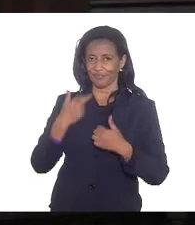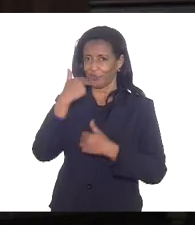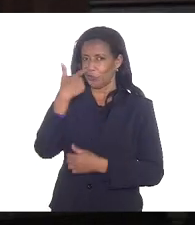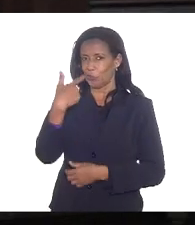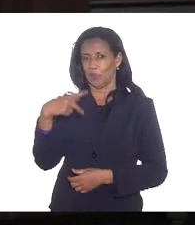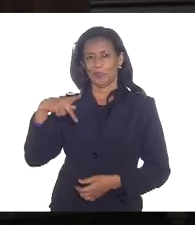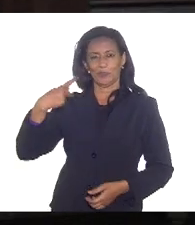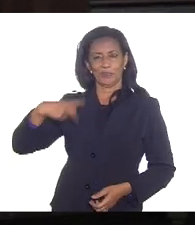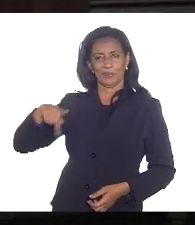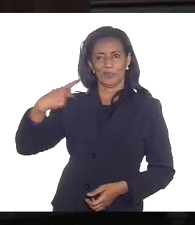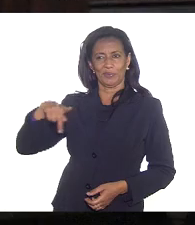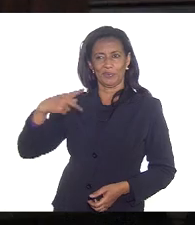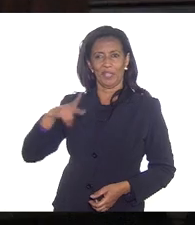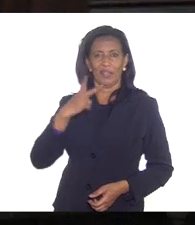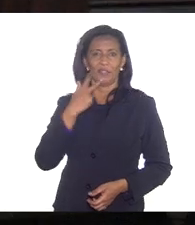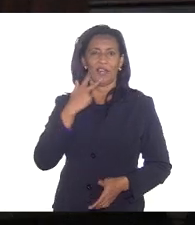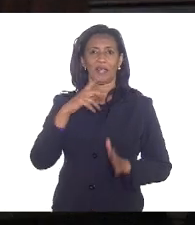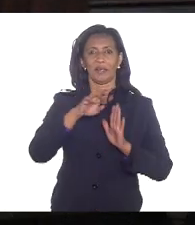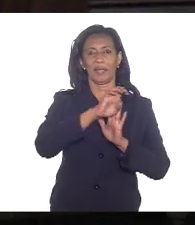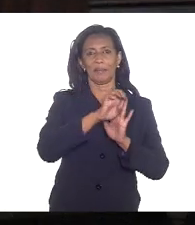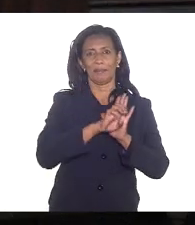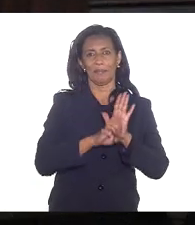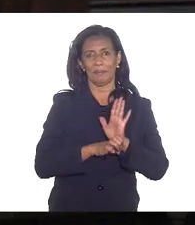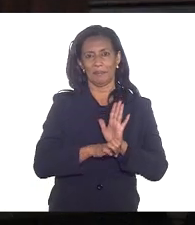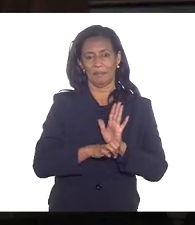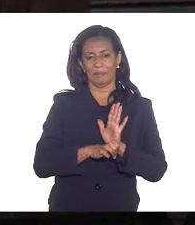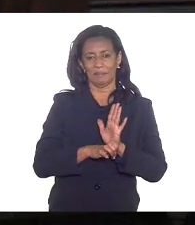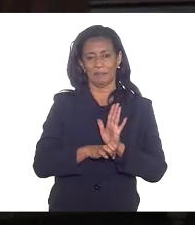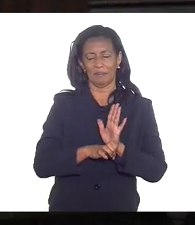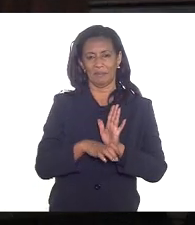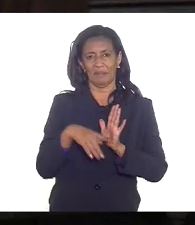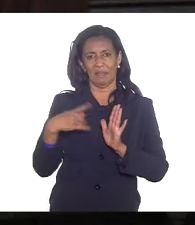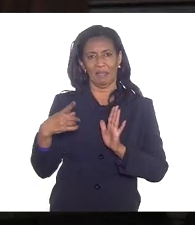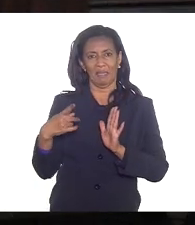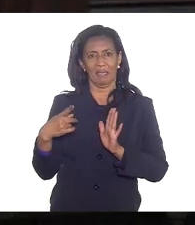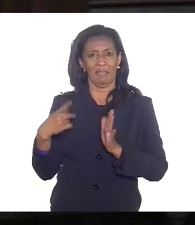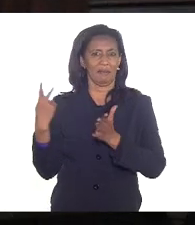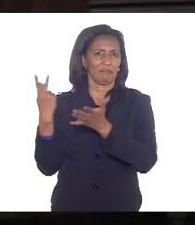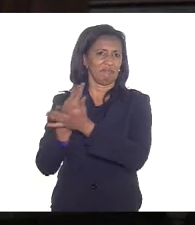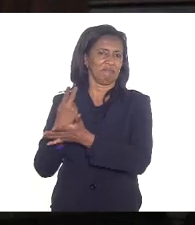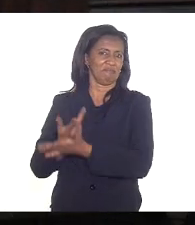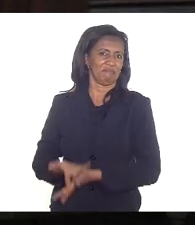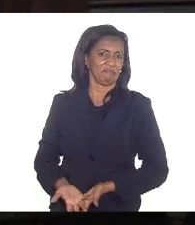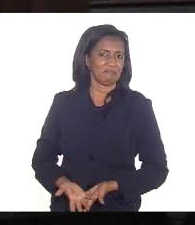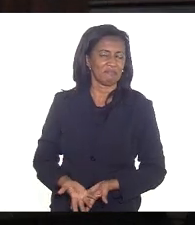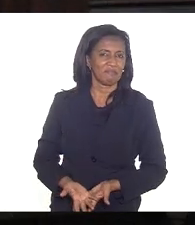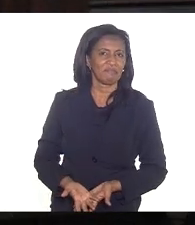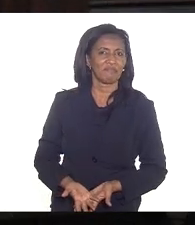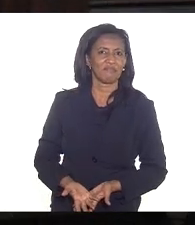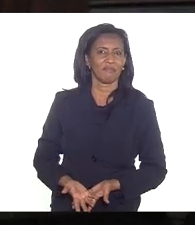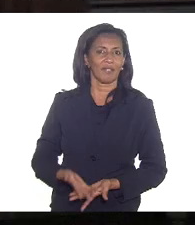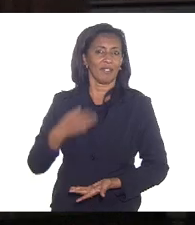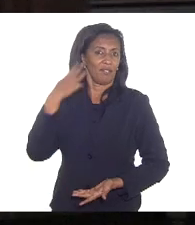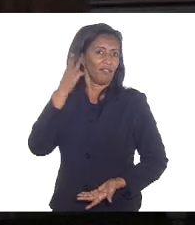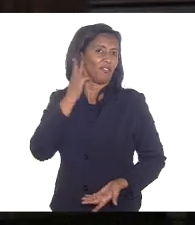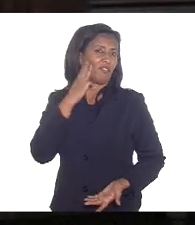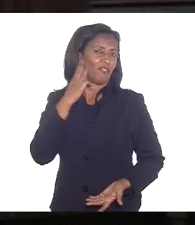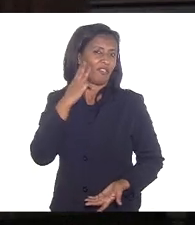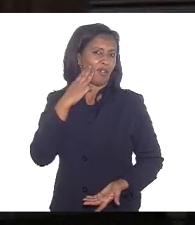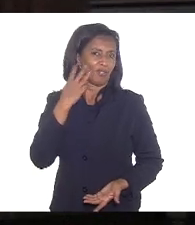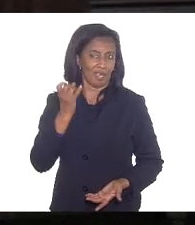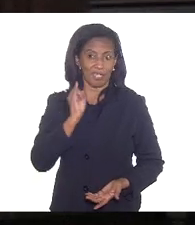Popular diz que a nossa emenda é um bacalhau o deputado Valdete